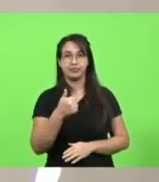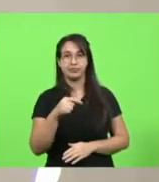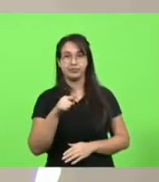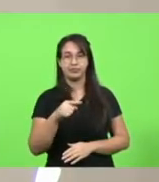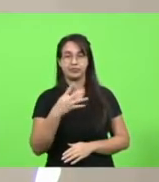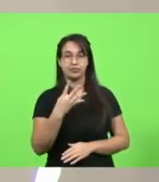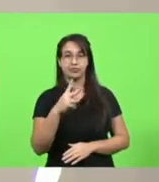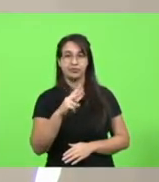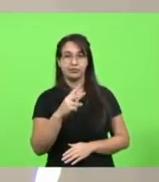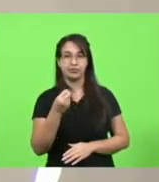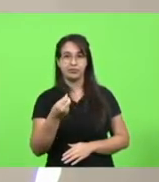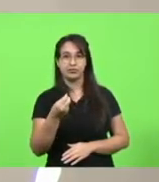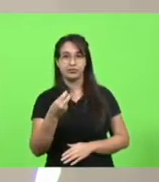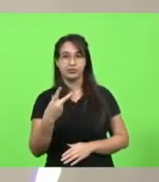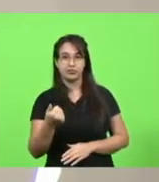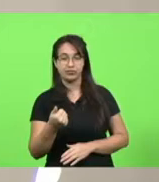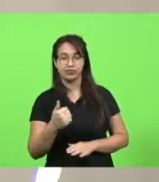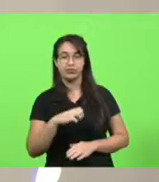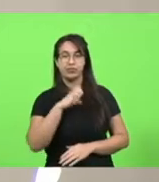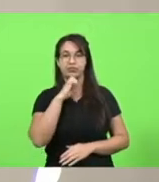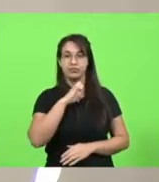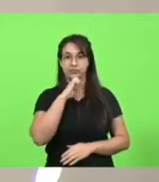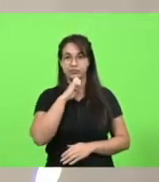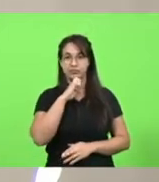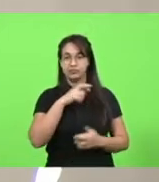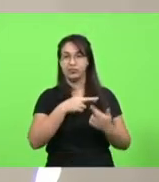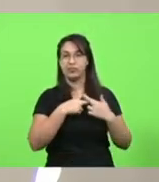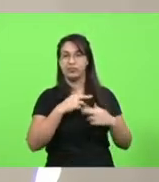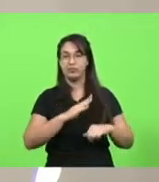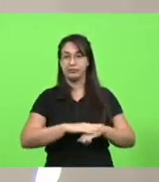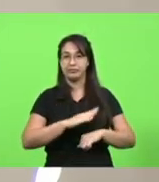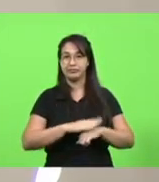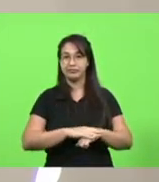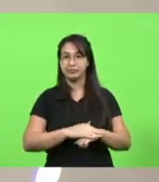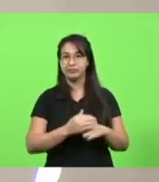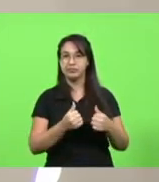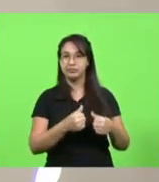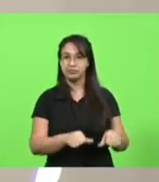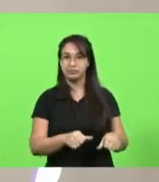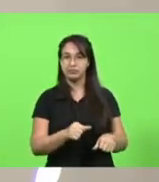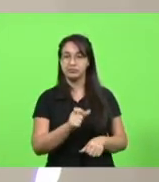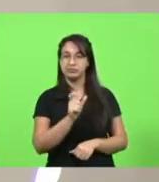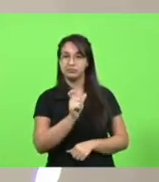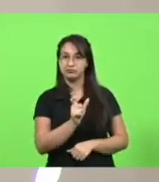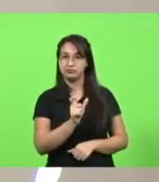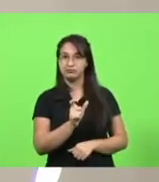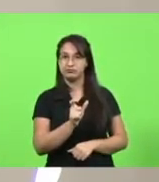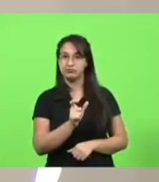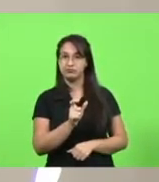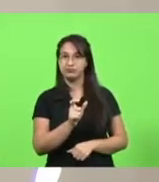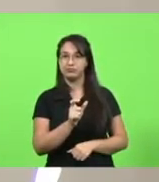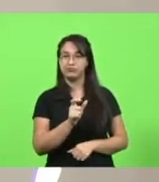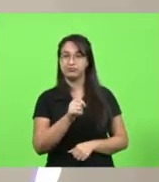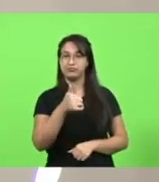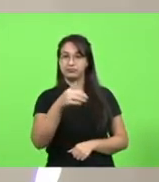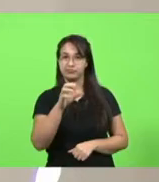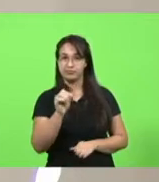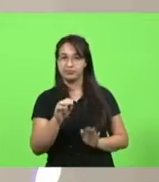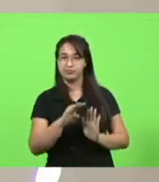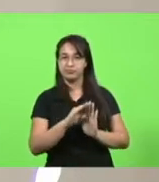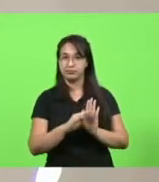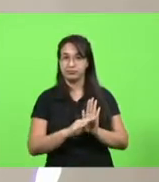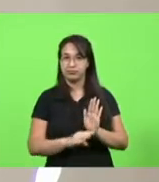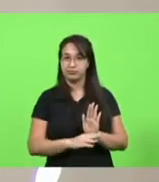291.4/2019, autor deputado Felipe Estevão, institui o selo Acessibilidade Nota 10, como forma de certificação oficial aos